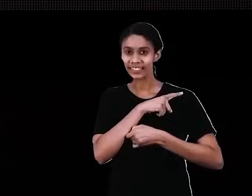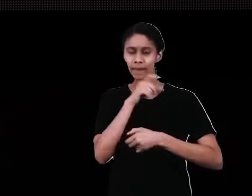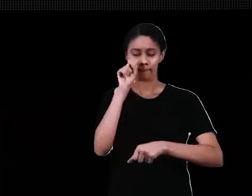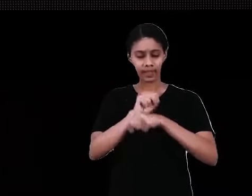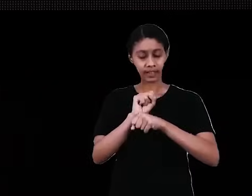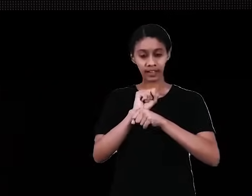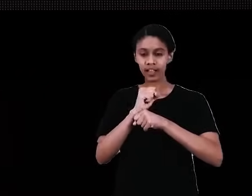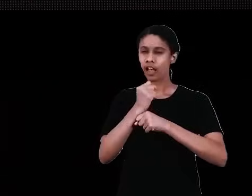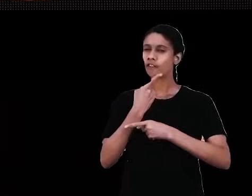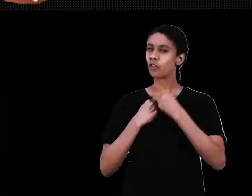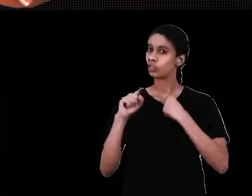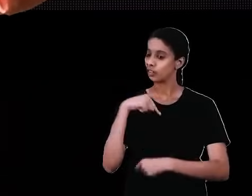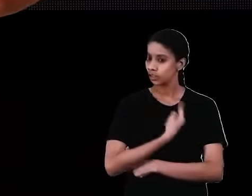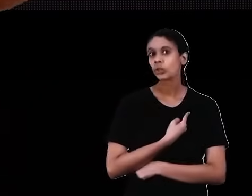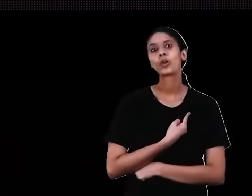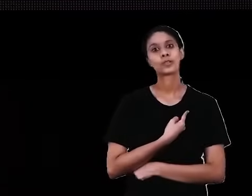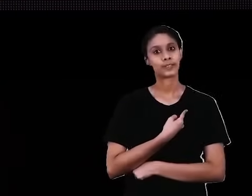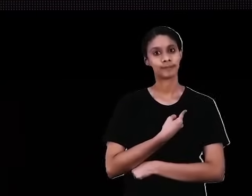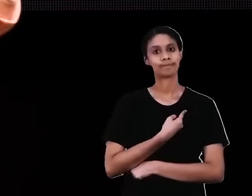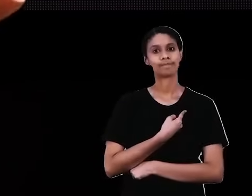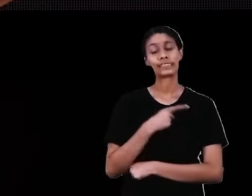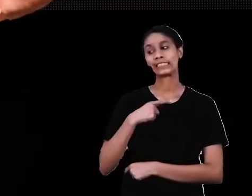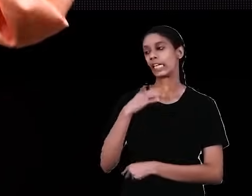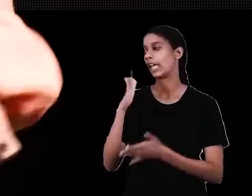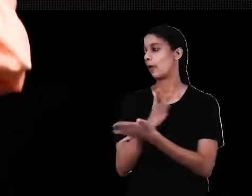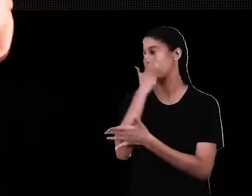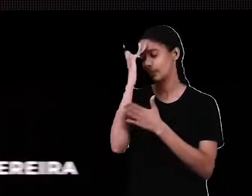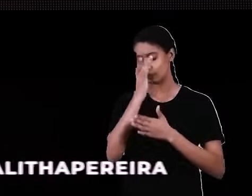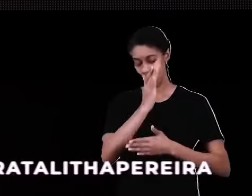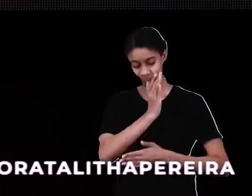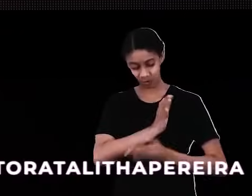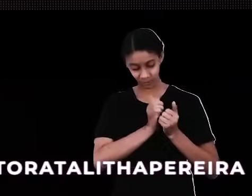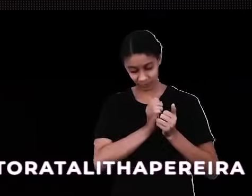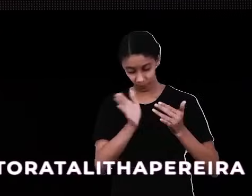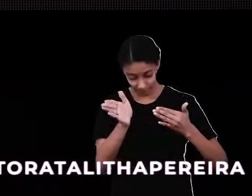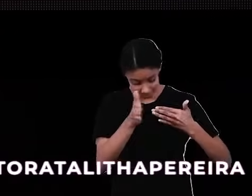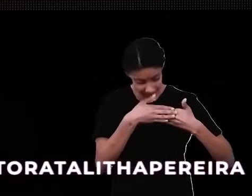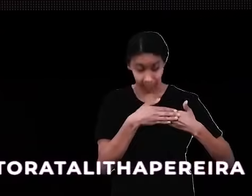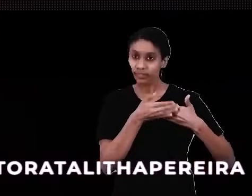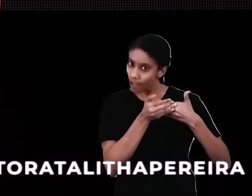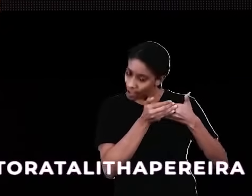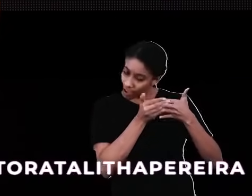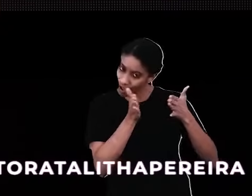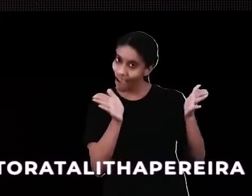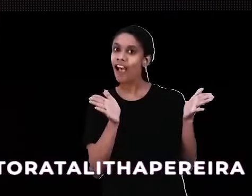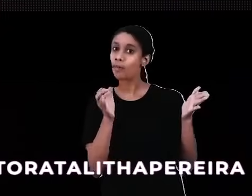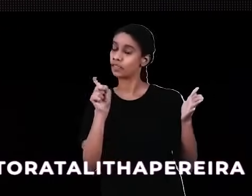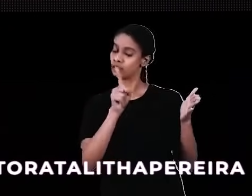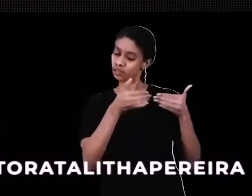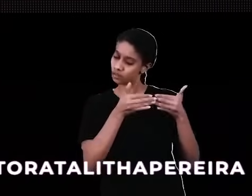raiva. Ei! Já tem gente já tá fechando o coração. Abre o coração, amiga. Se não abrir, vai ser